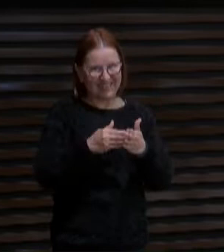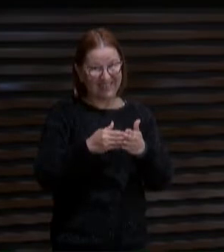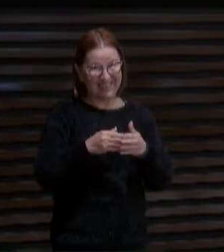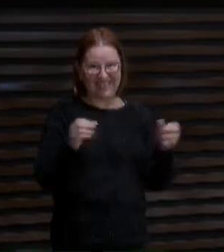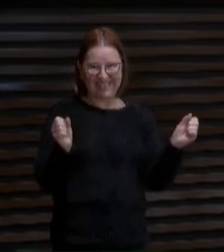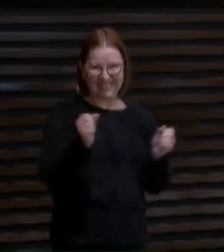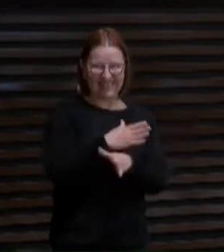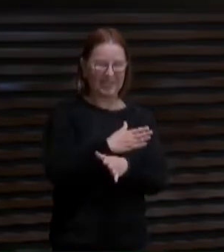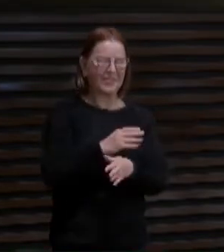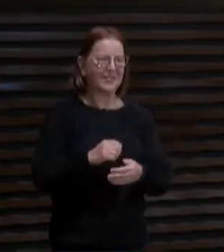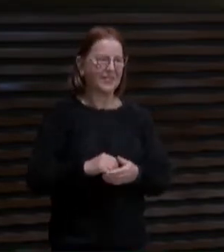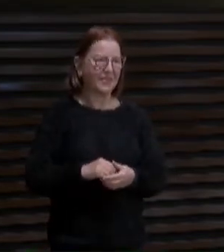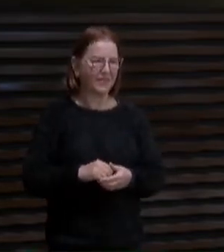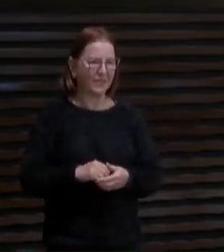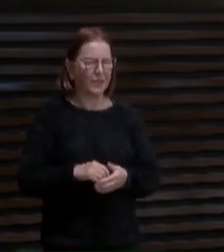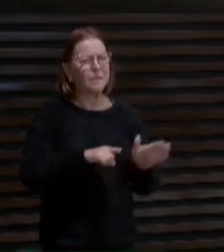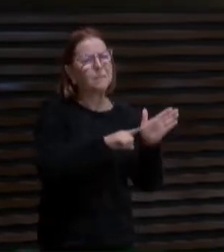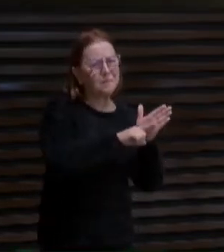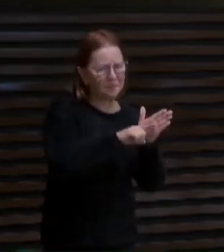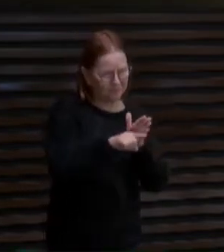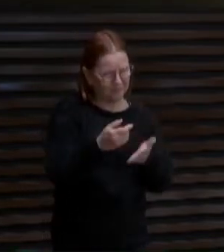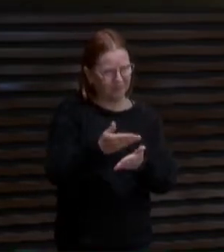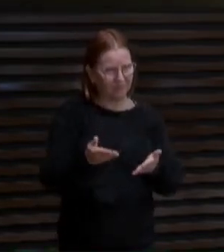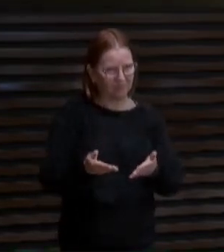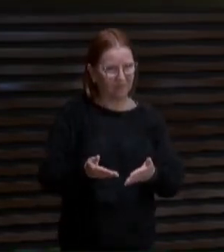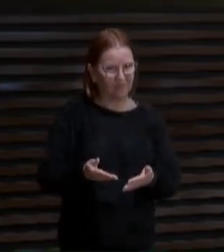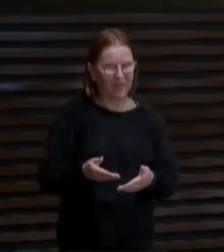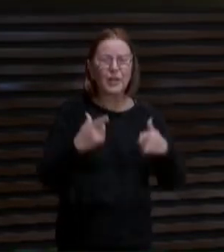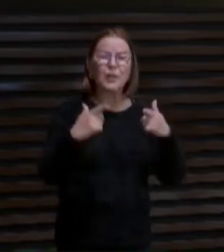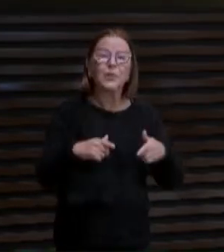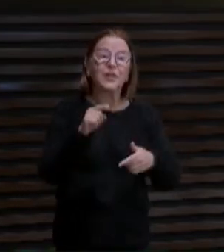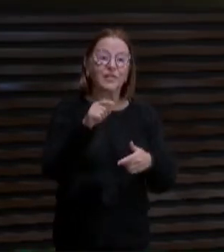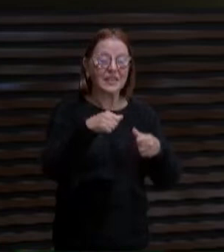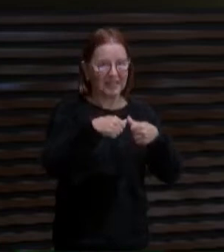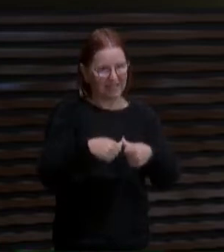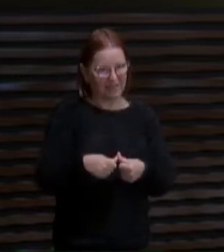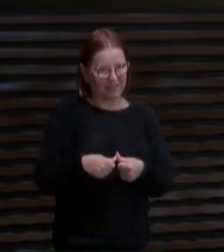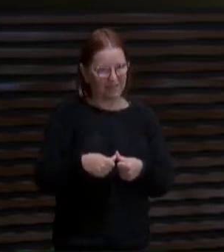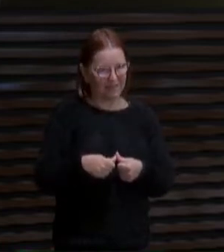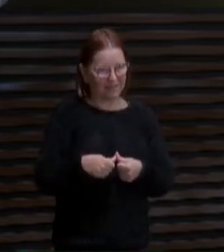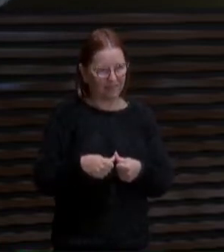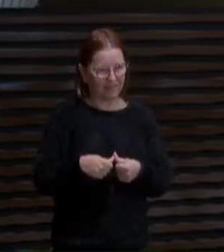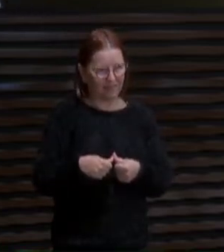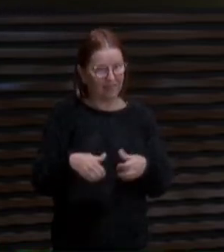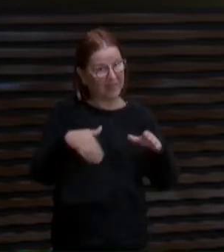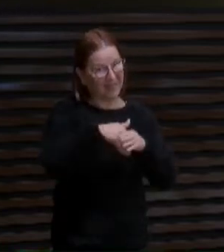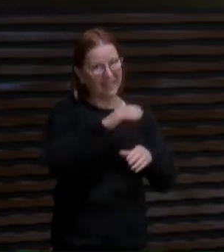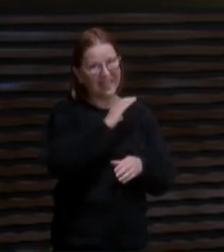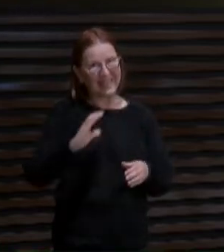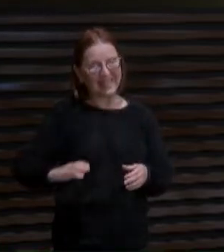novas me deixa fazer uma pergunta para você onde você está em